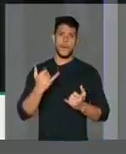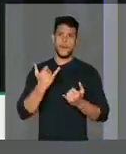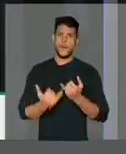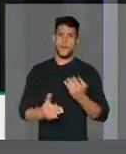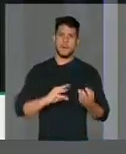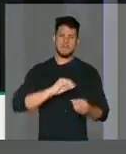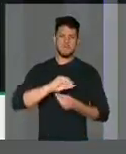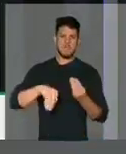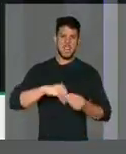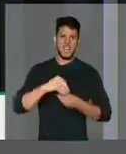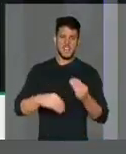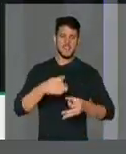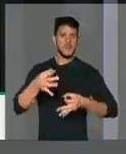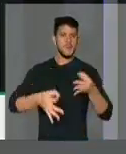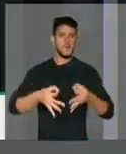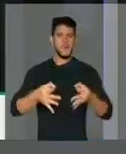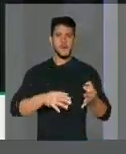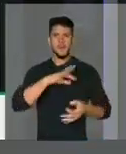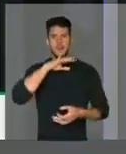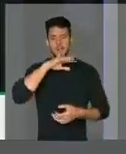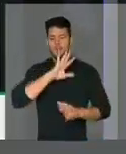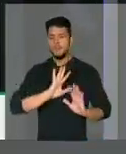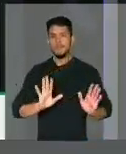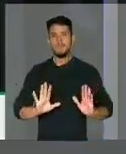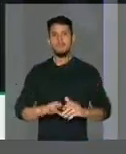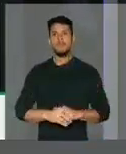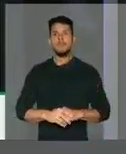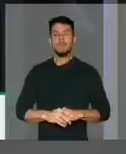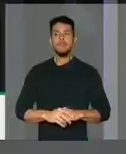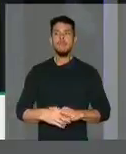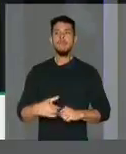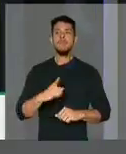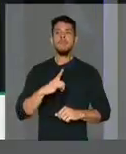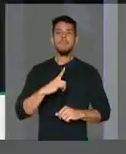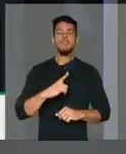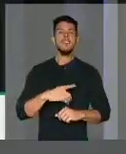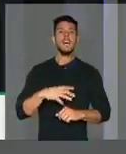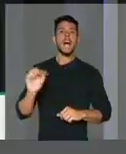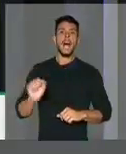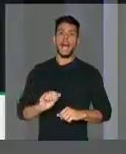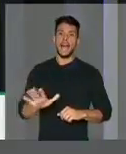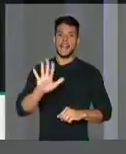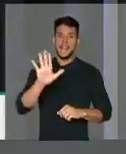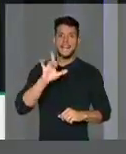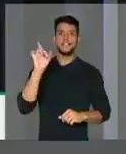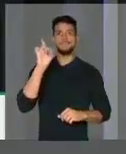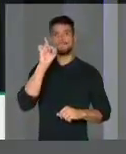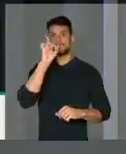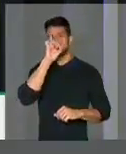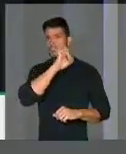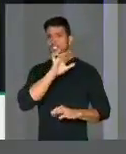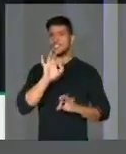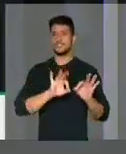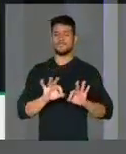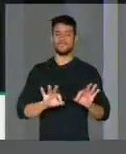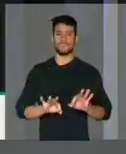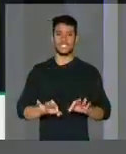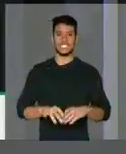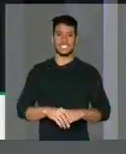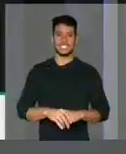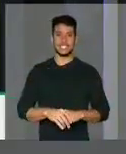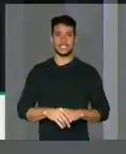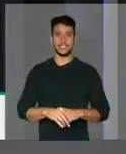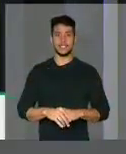vista jurídico, do ponto de vista funcional, ele é um Frankenstein, burocratizado, caro, custoso, tem carga